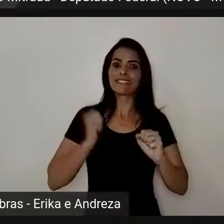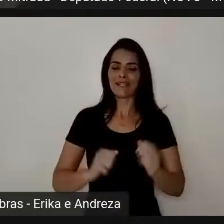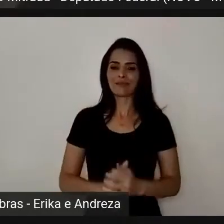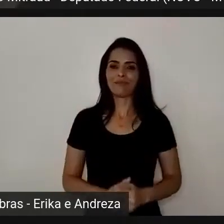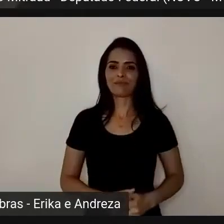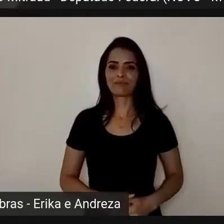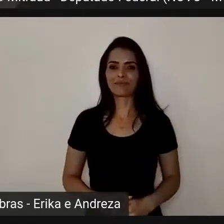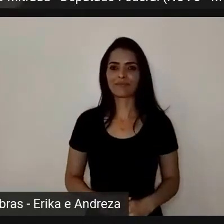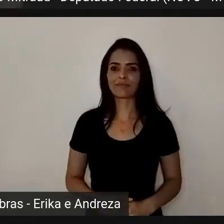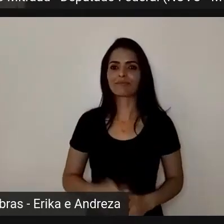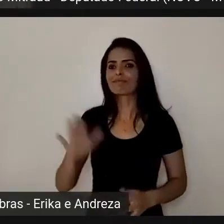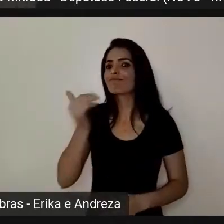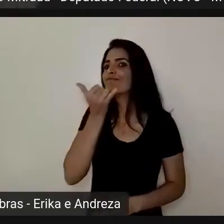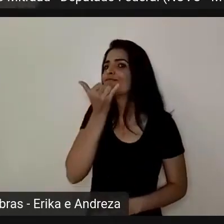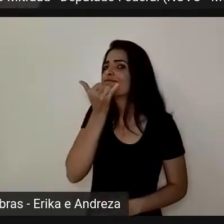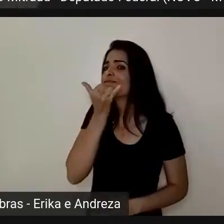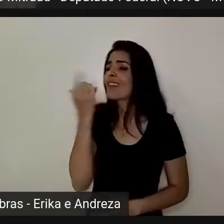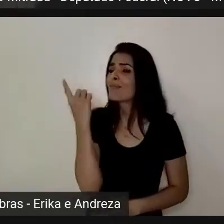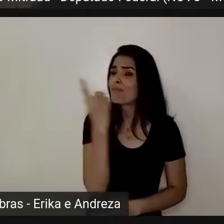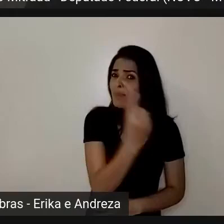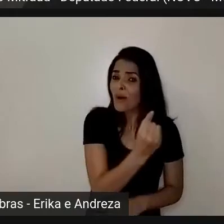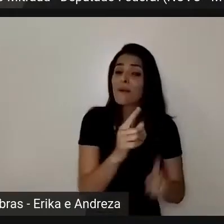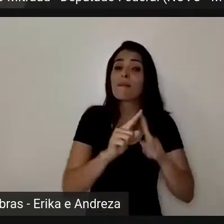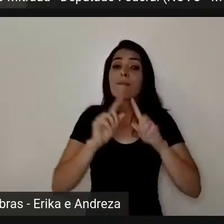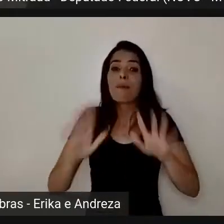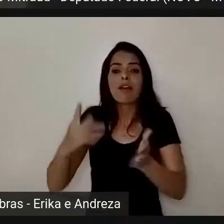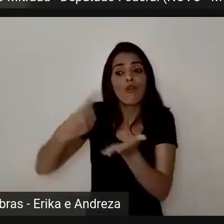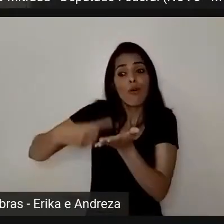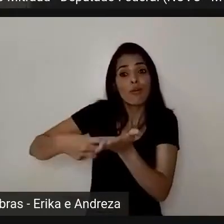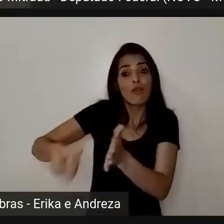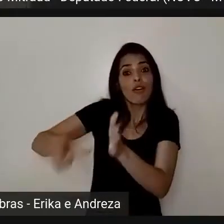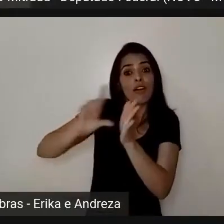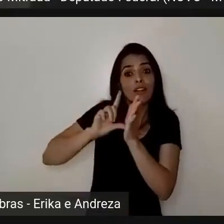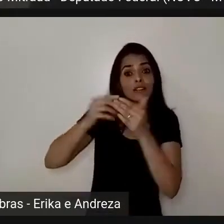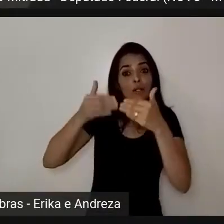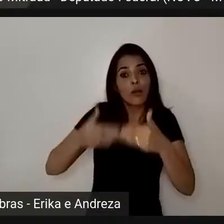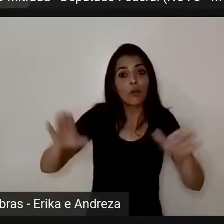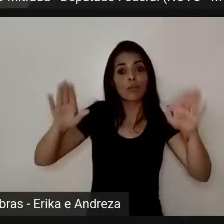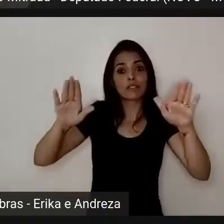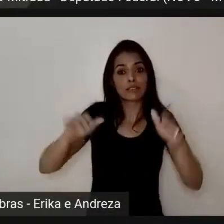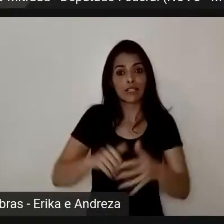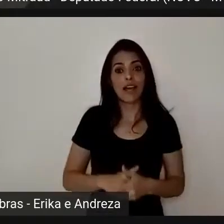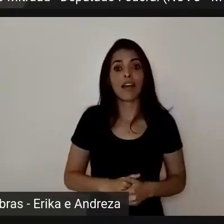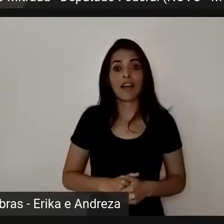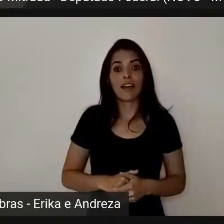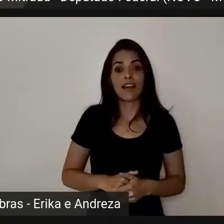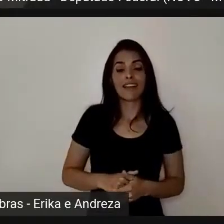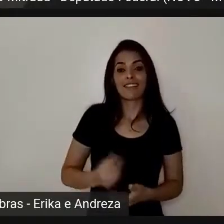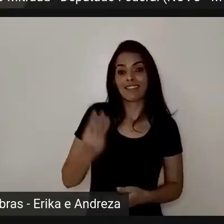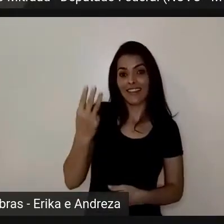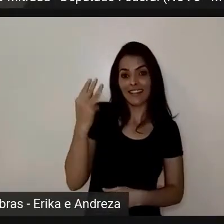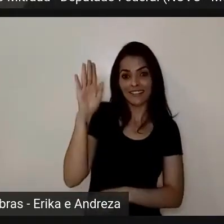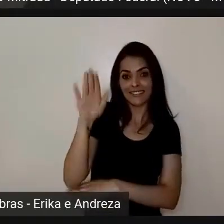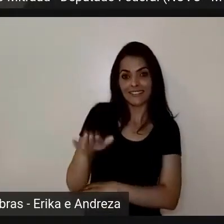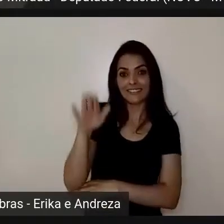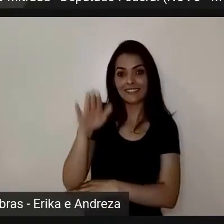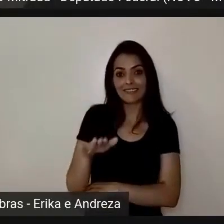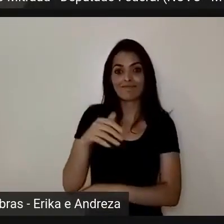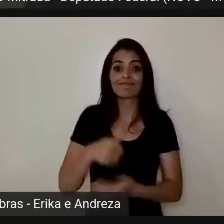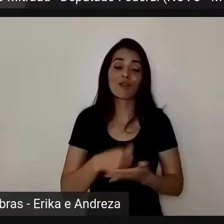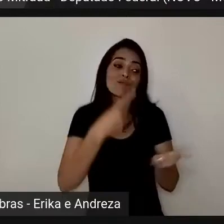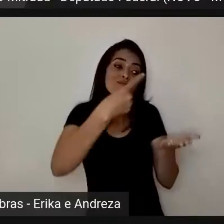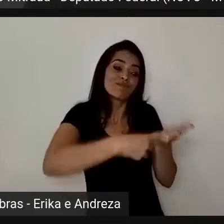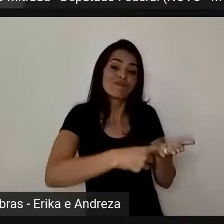lá. Peço desculpas por ter que sair, mas como a gente tinha combinado de começar às 15 e terminar às 16, eu acabei programando um outro compromisso agora